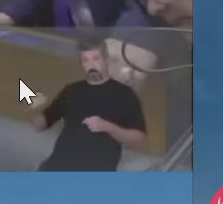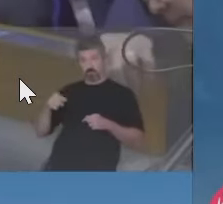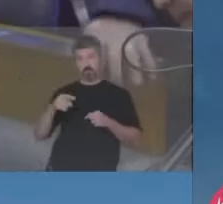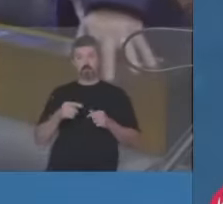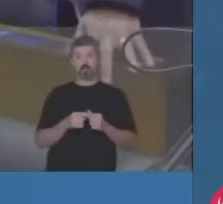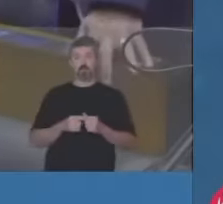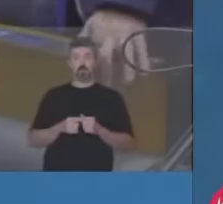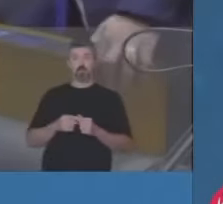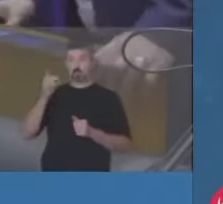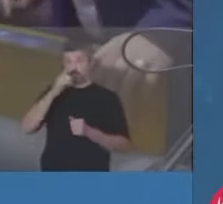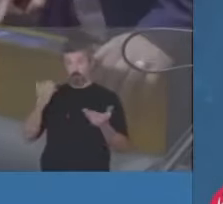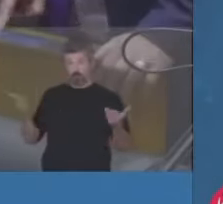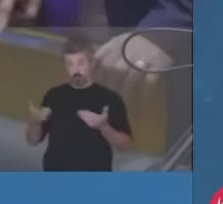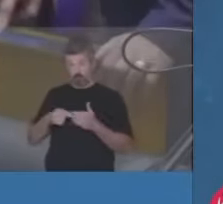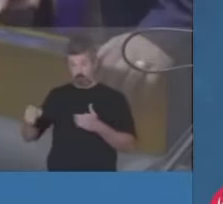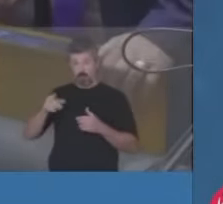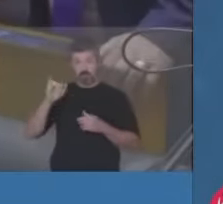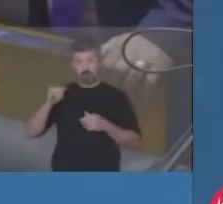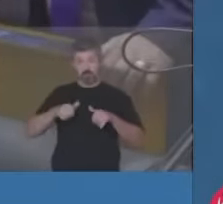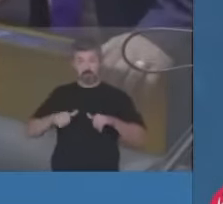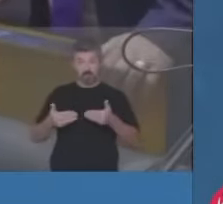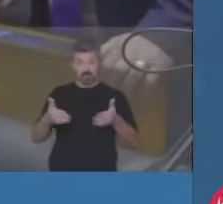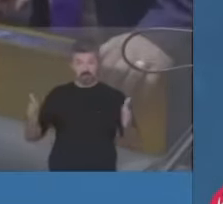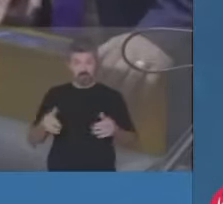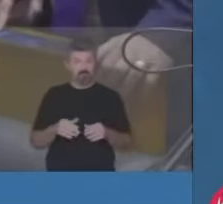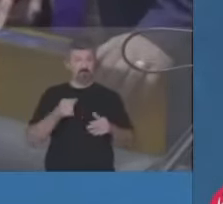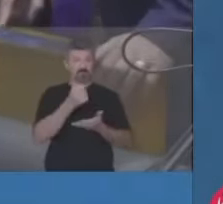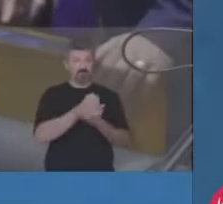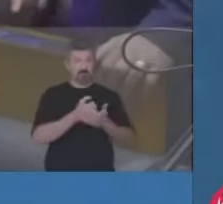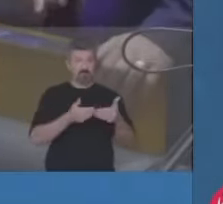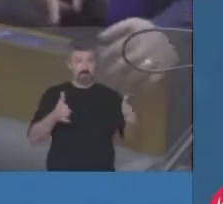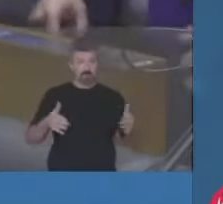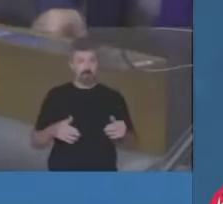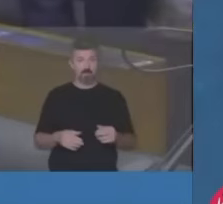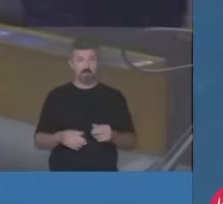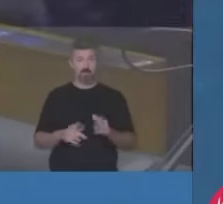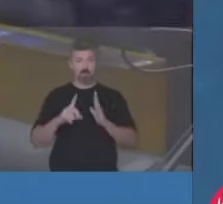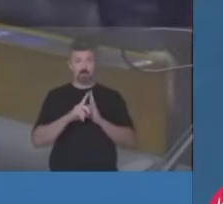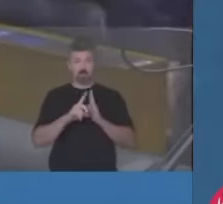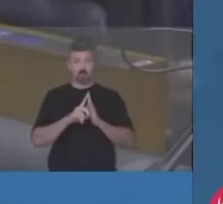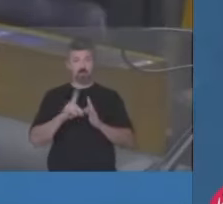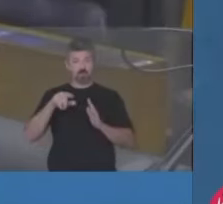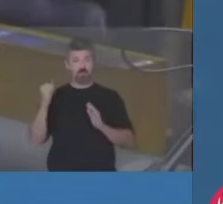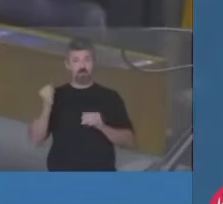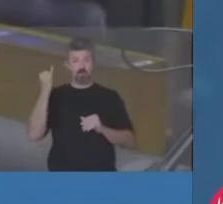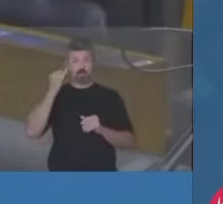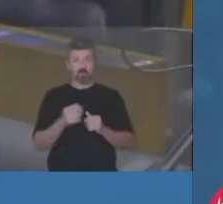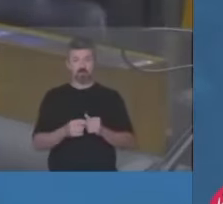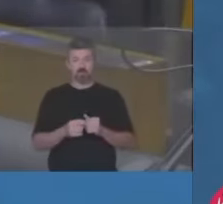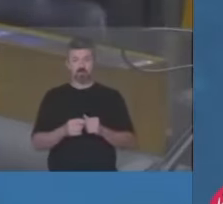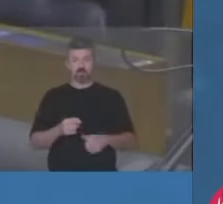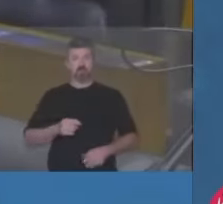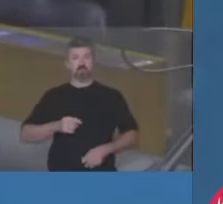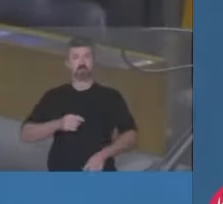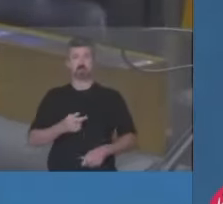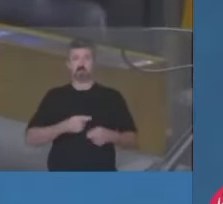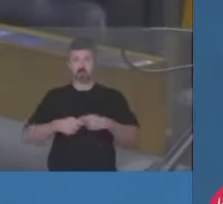vigência, domingo que vem, se você abrir um supermercado, abrir farmácia, abrir um estabelecimento, que é de extrema necessidade, e não houve